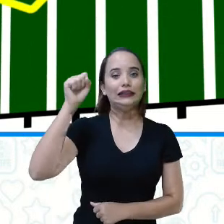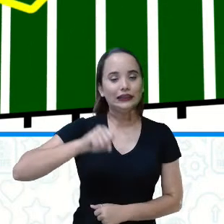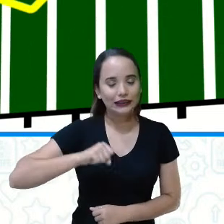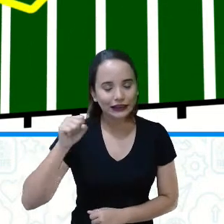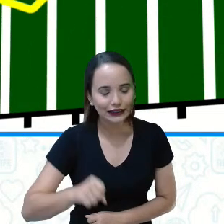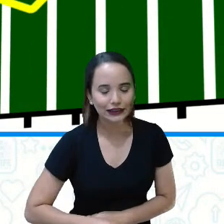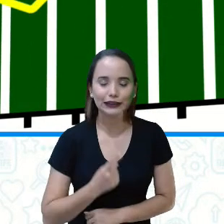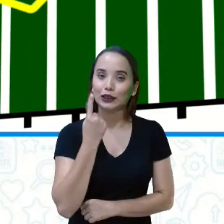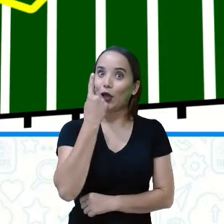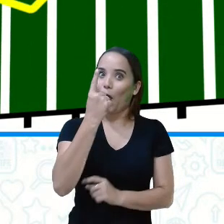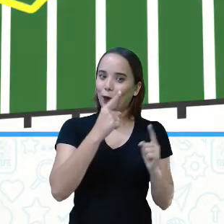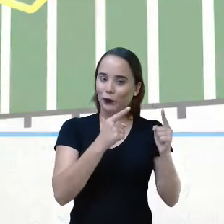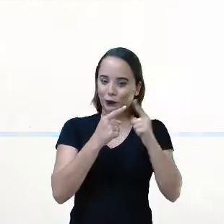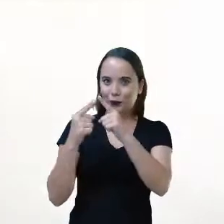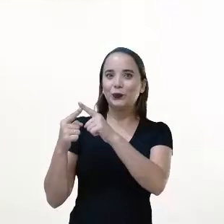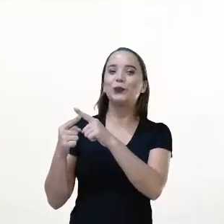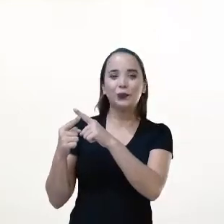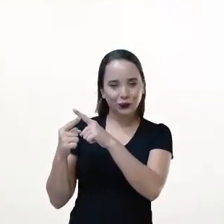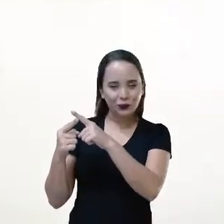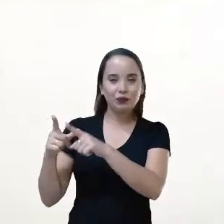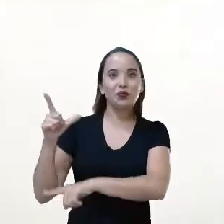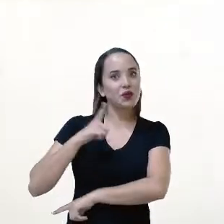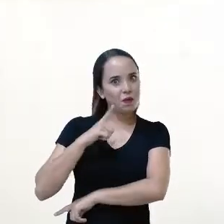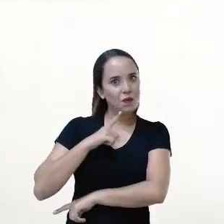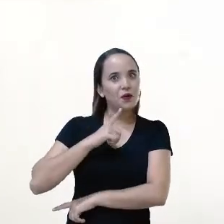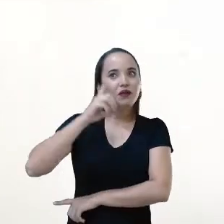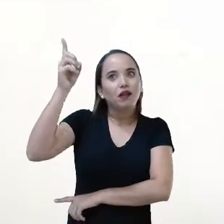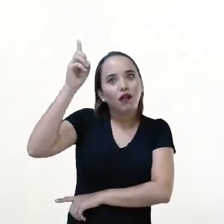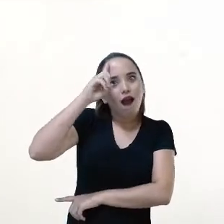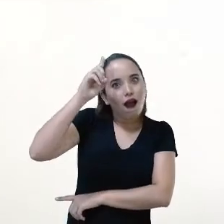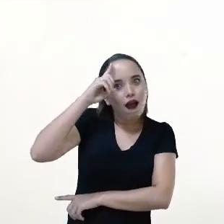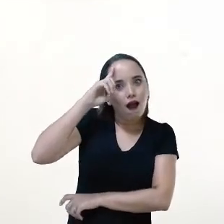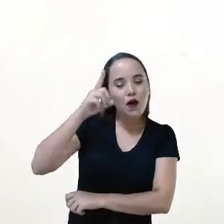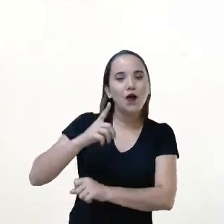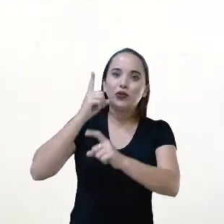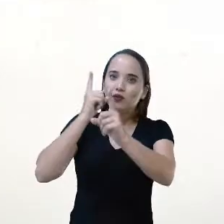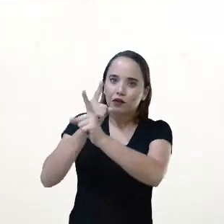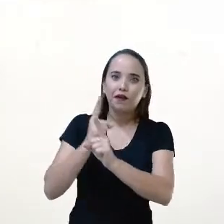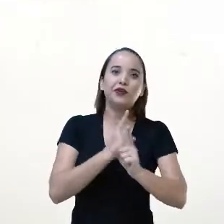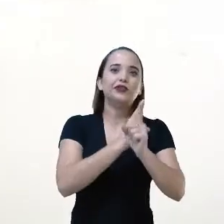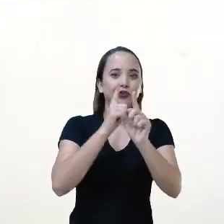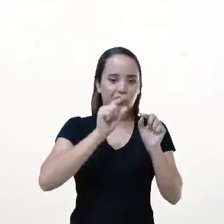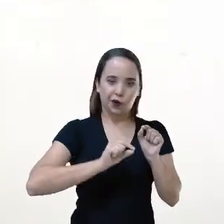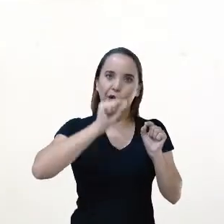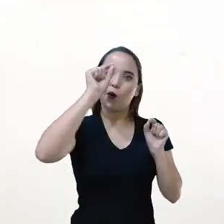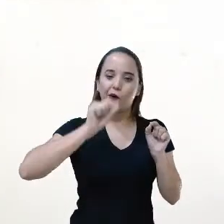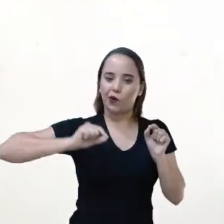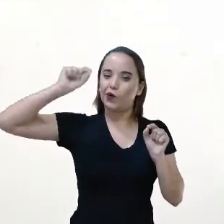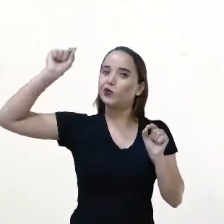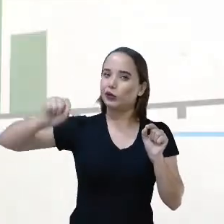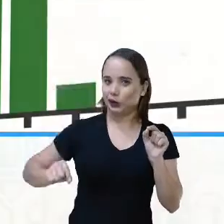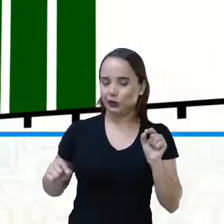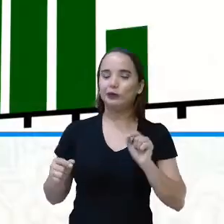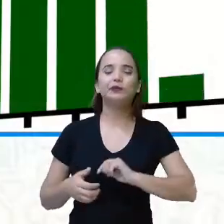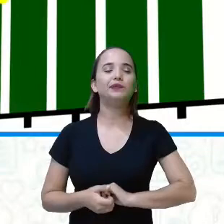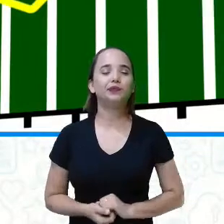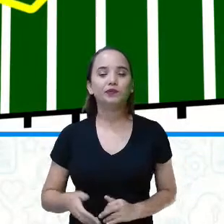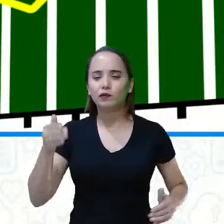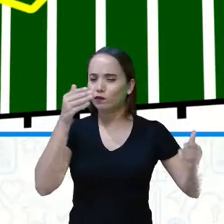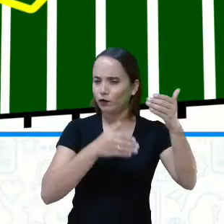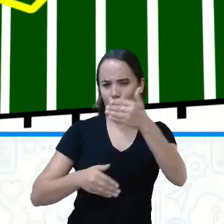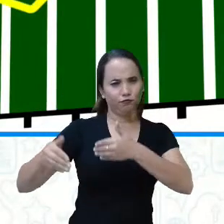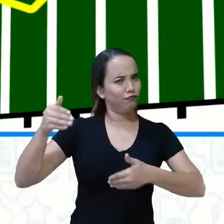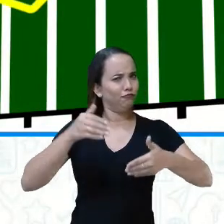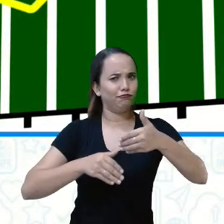aí do nosso dia a dia, uma situação do nosso cotidiano, onde nós encontramos os gráficos. Os gráficos, eles fazem parte da nossa rotina,